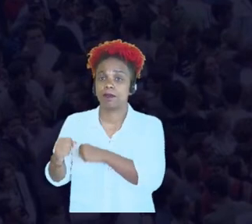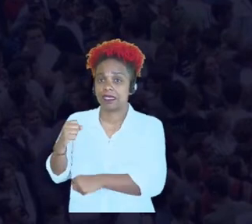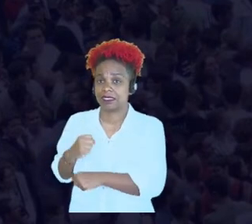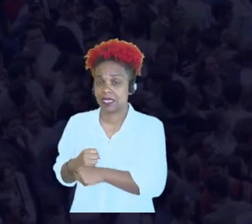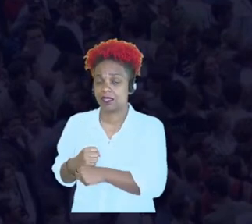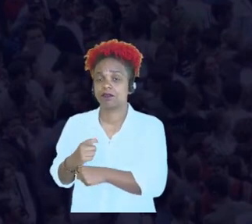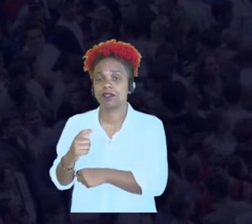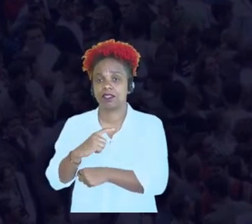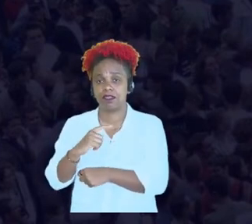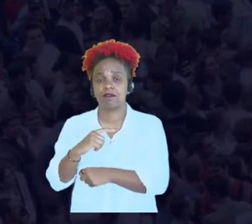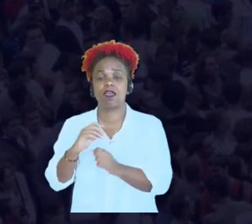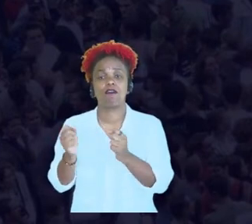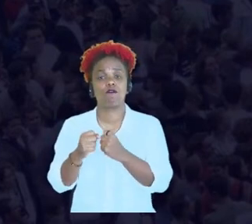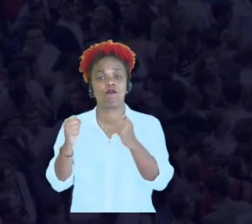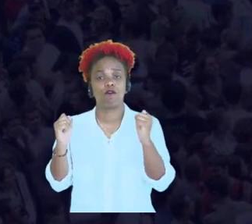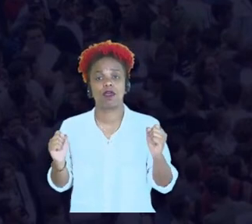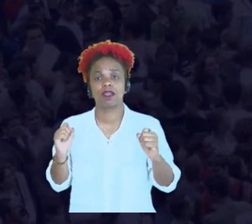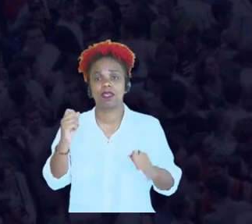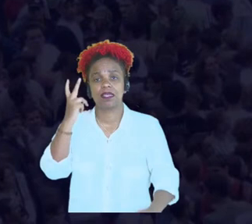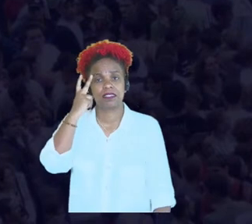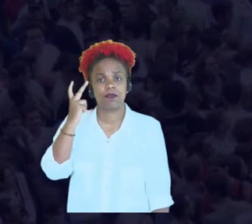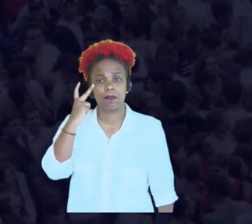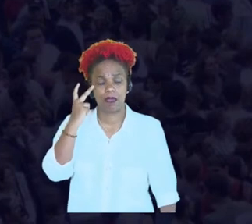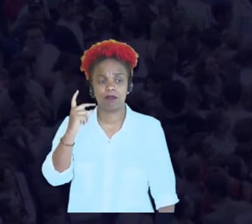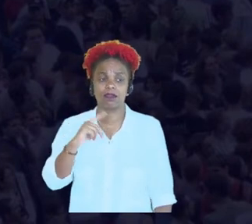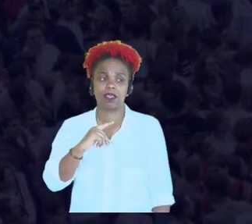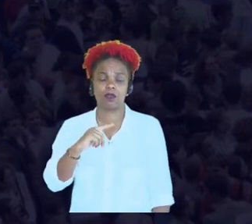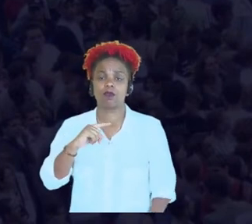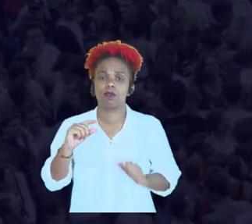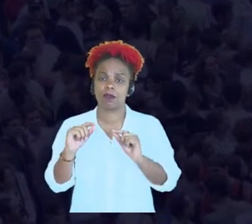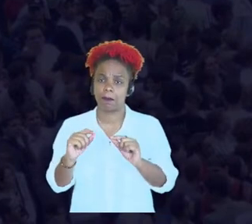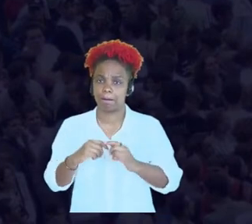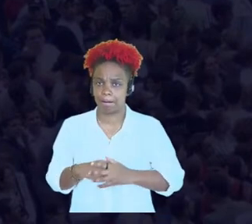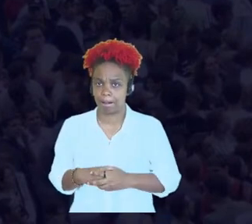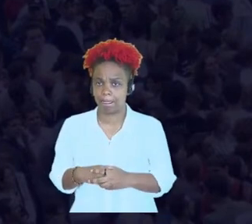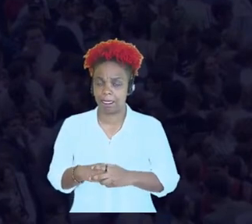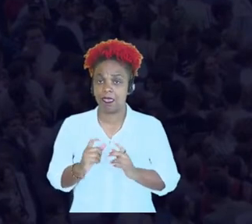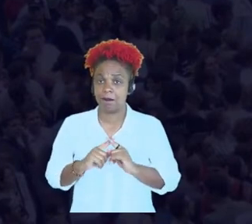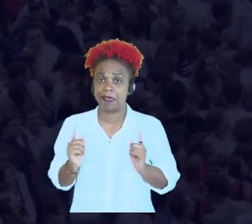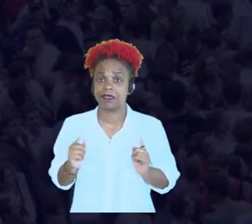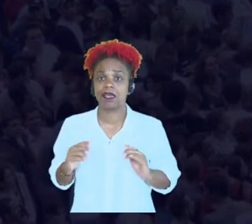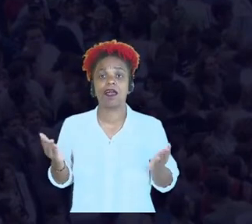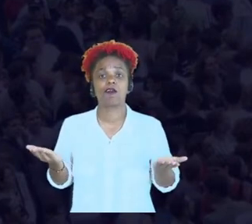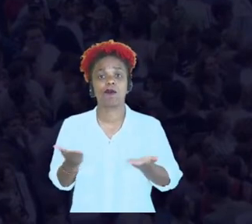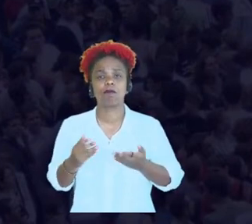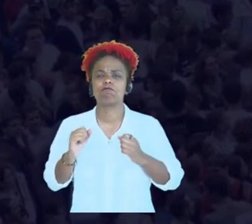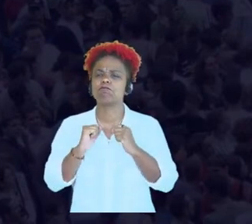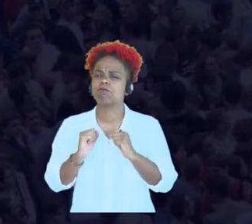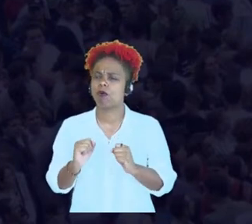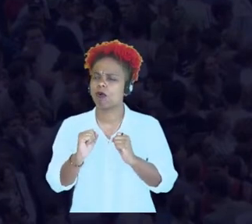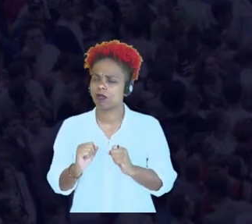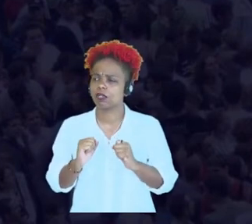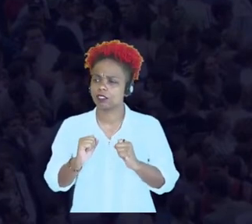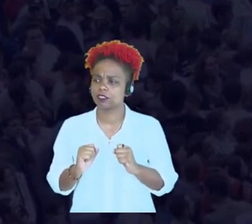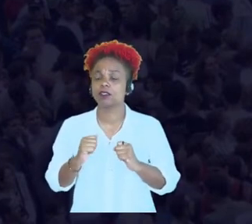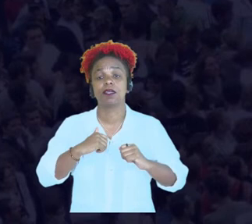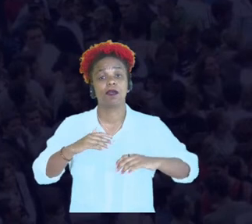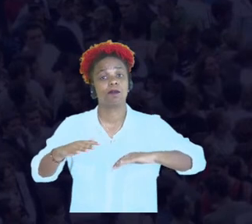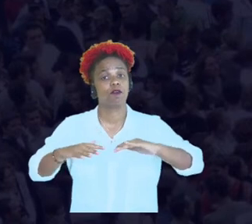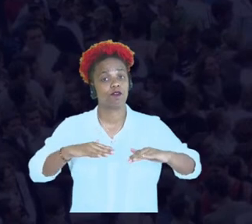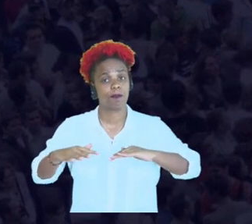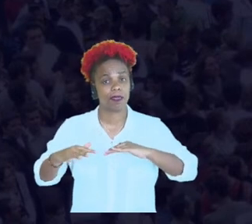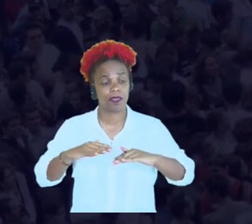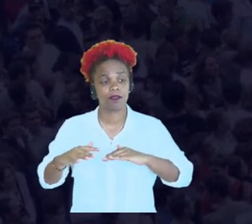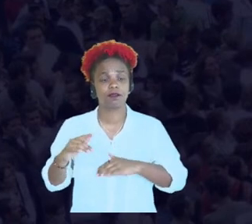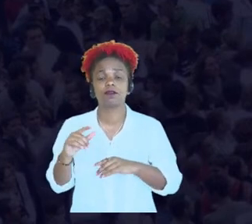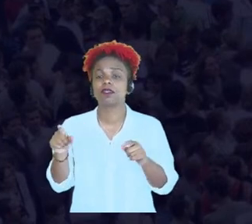não havia espaço da terceira via nesse momento, né, que era tarde, mas que agora há uma possibilidade, há um movimento, e